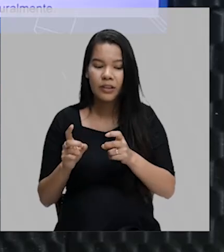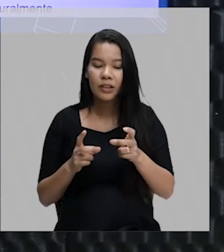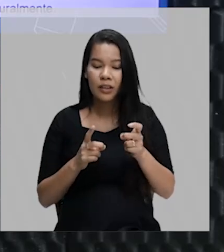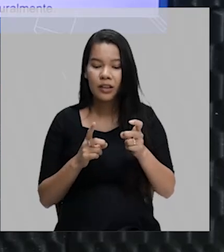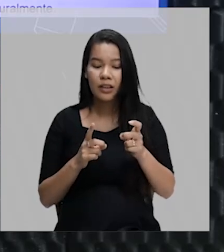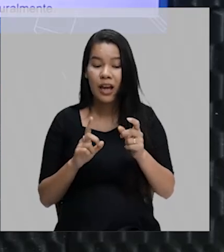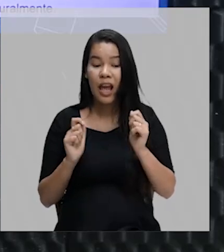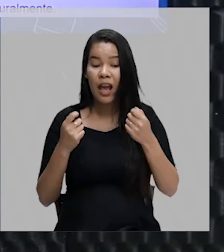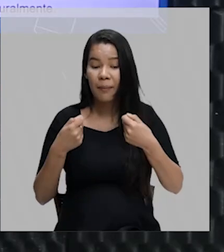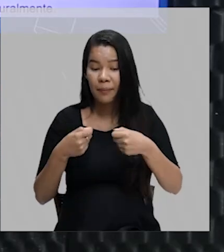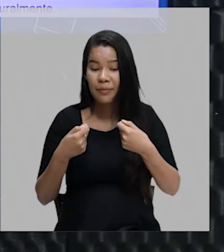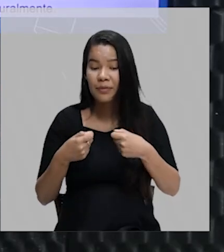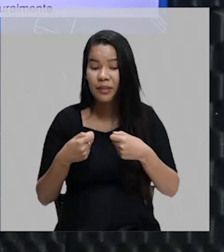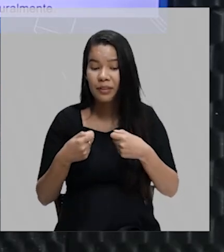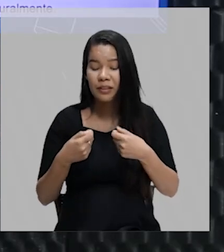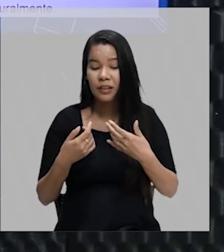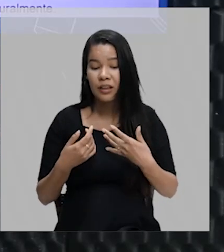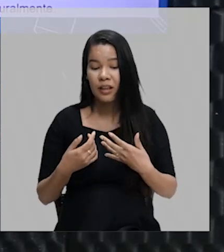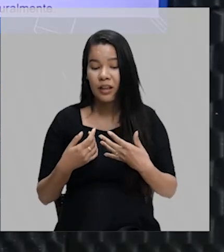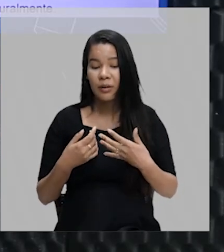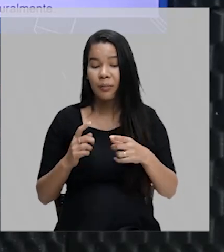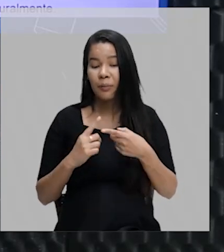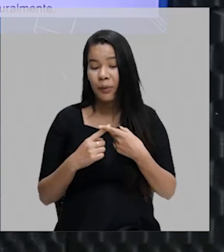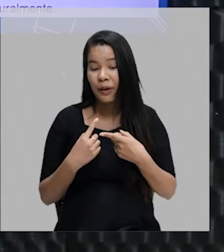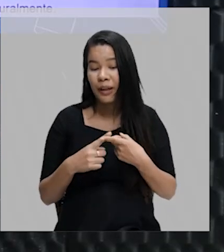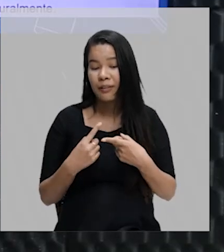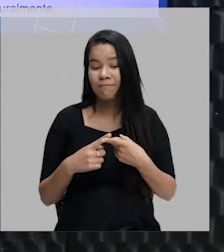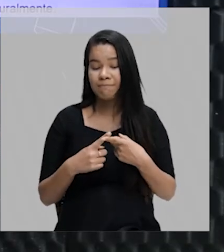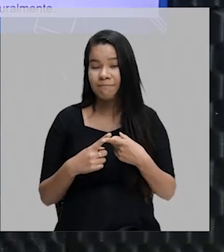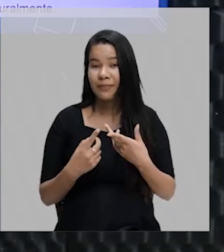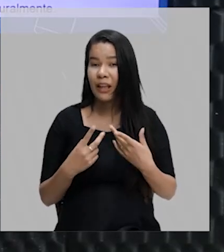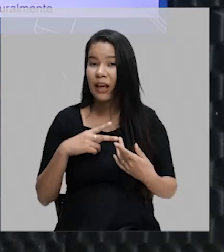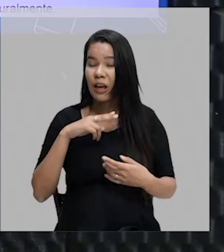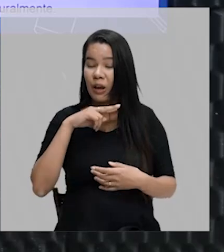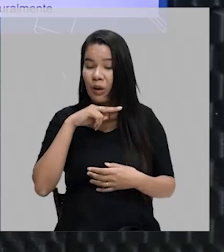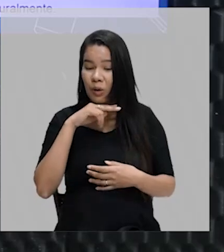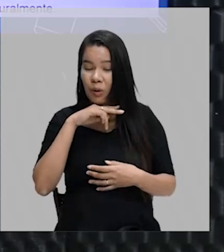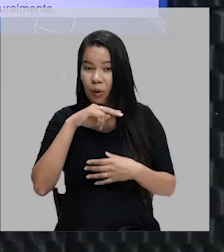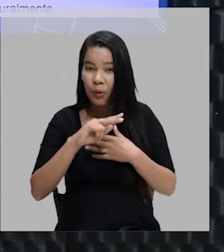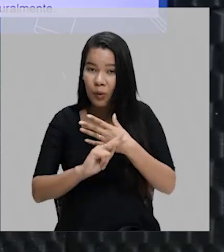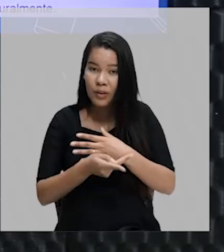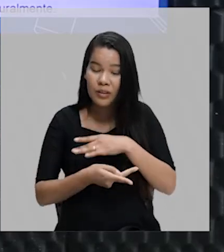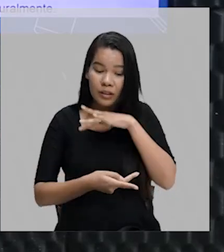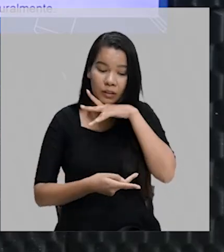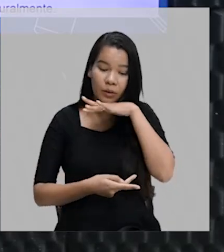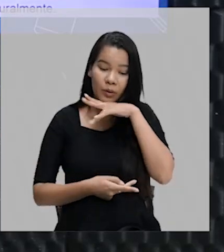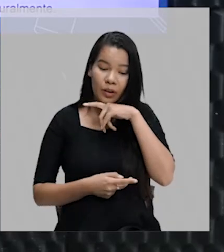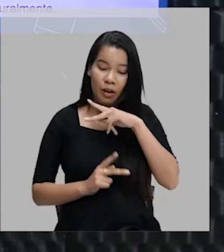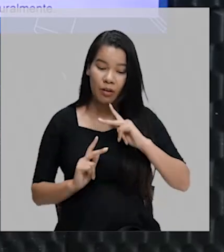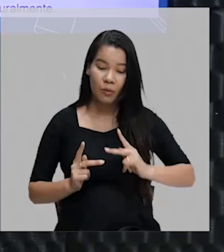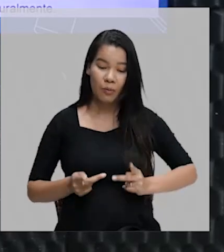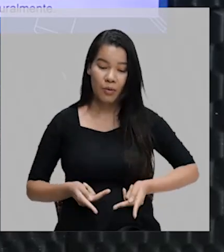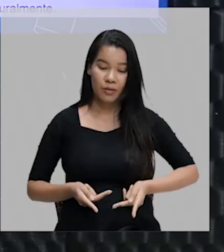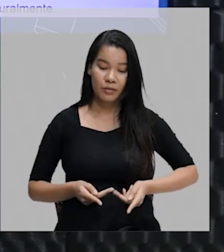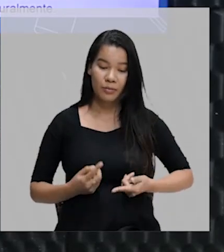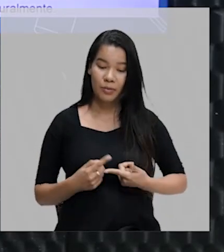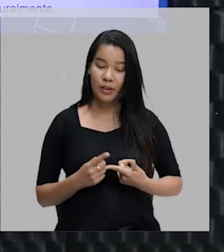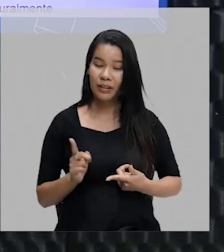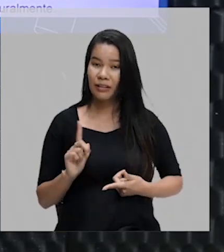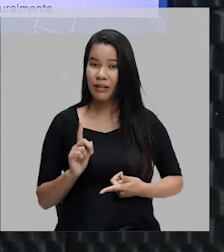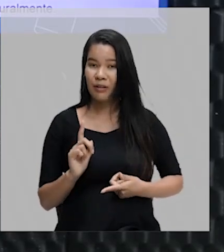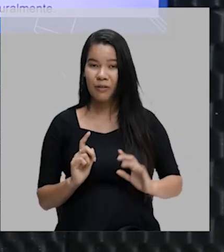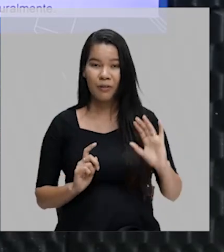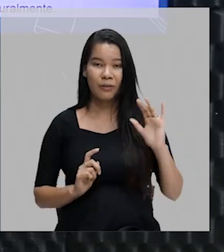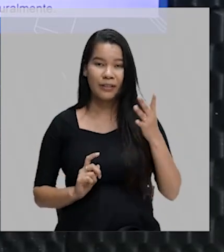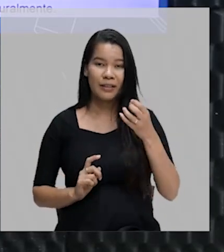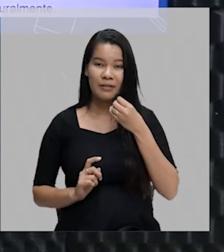é necessariamente prejudicial ao ser humano, já que não ocorre naturalmente. Pessoal, se fosse